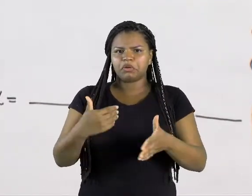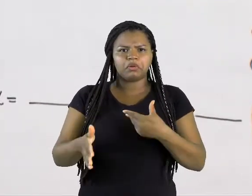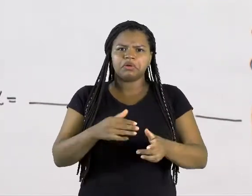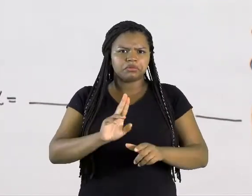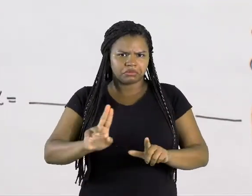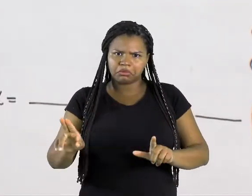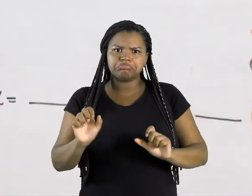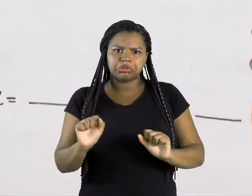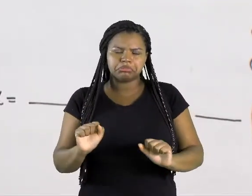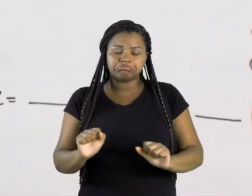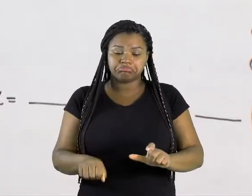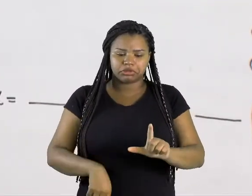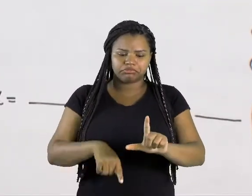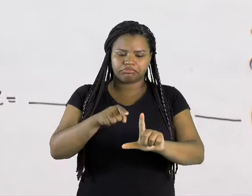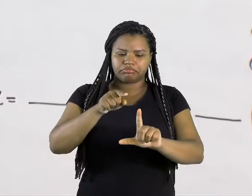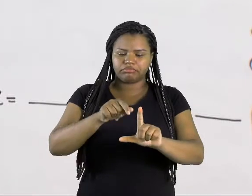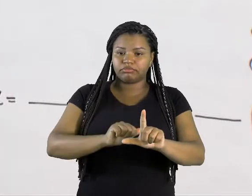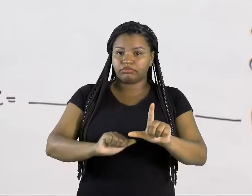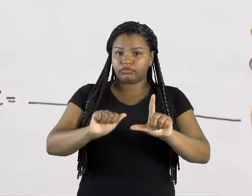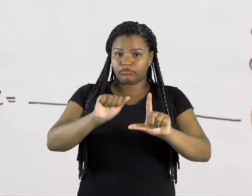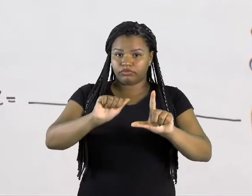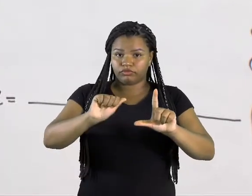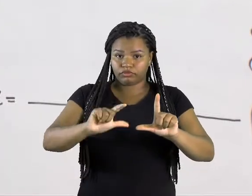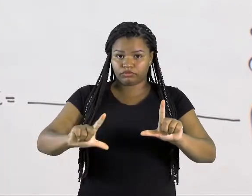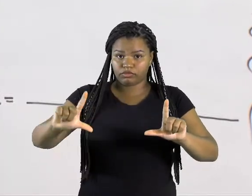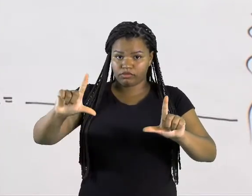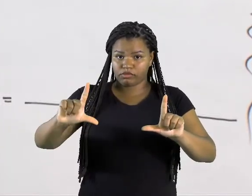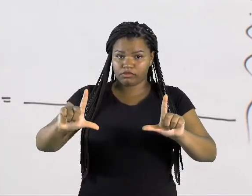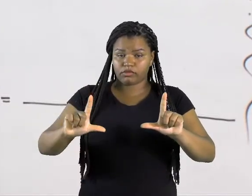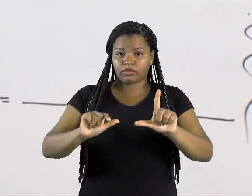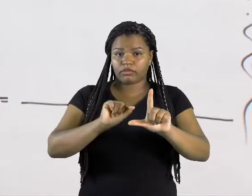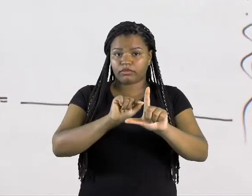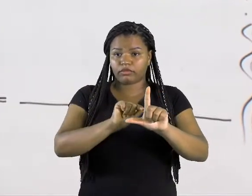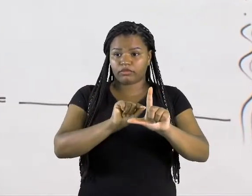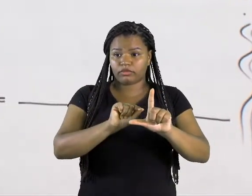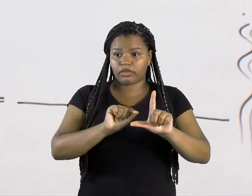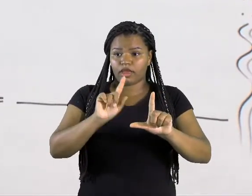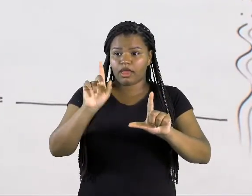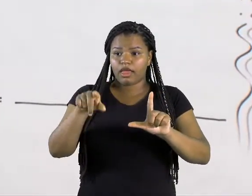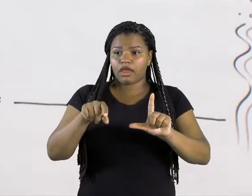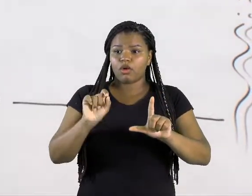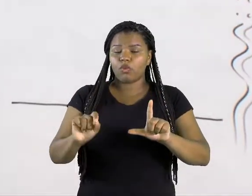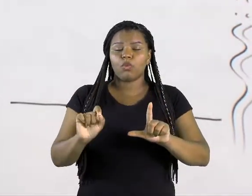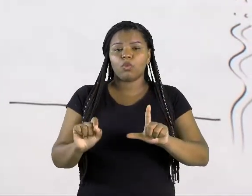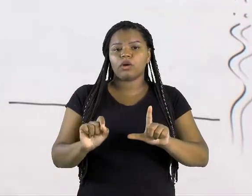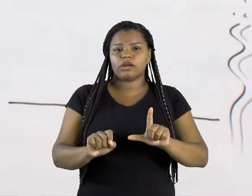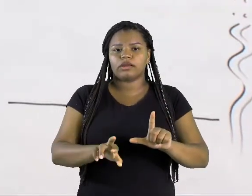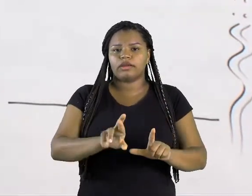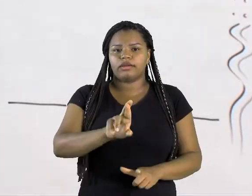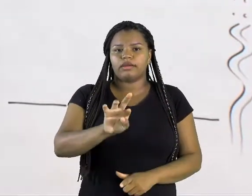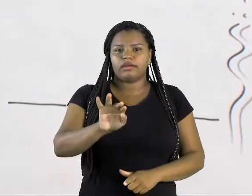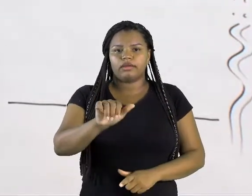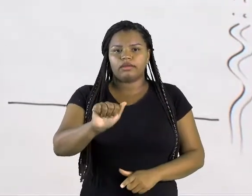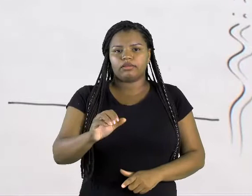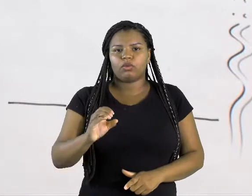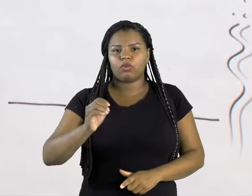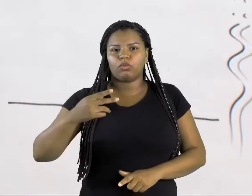bem? Mas enfim, o A maiúsculo que dá nome ao ponto, ele vai gerar o nome da reta oposta, tudo bem? Essa reta